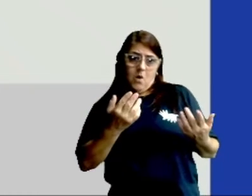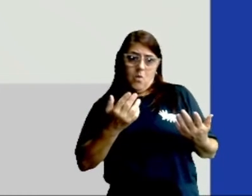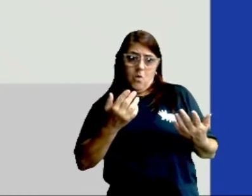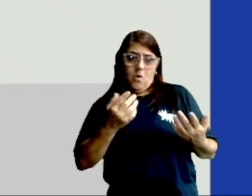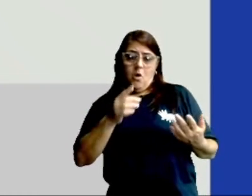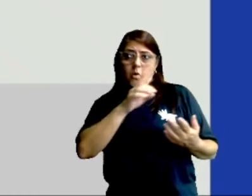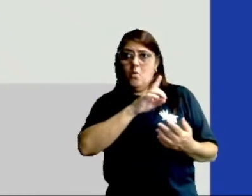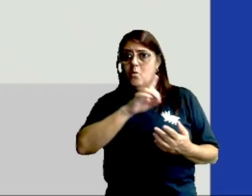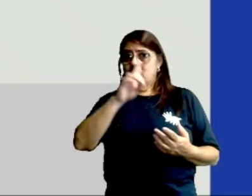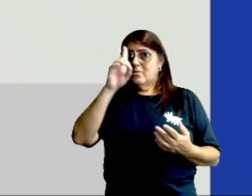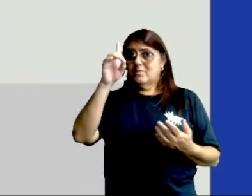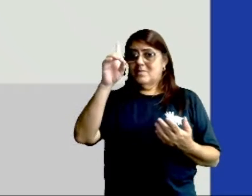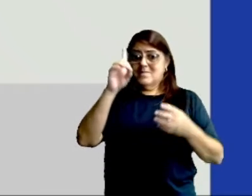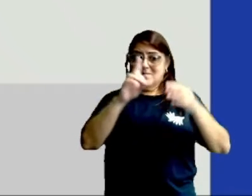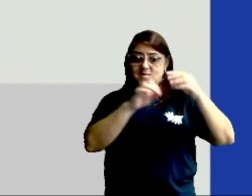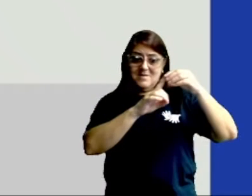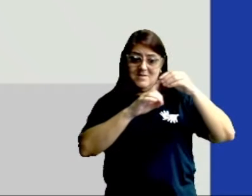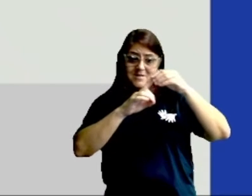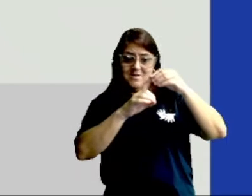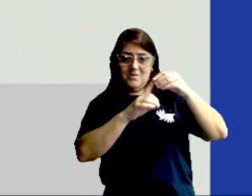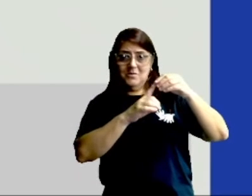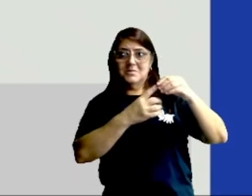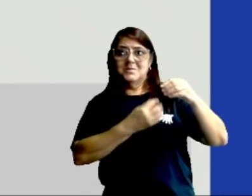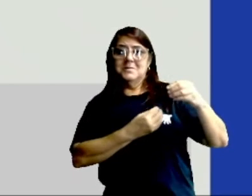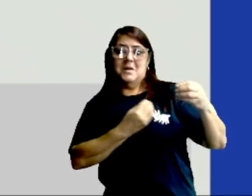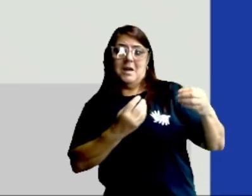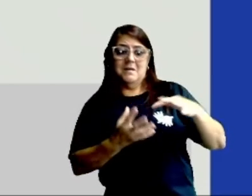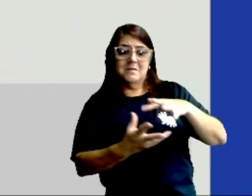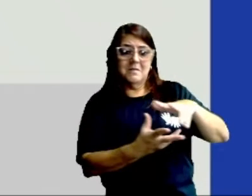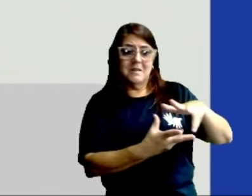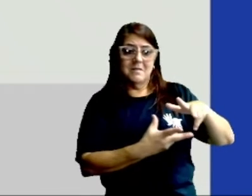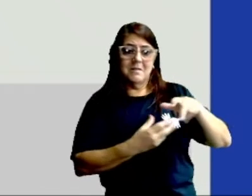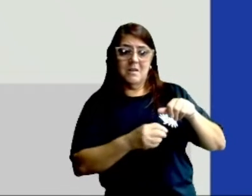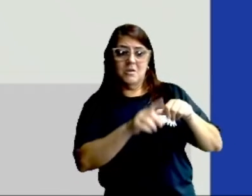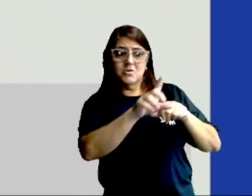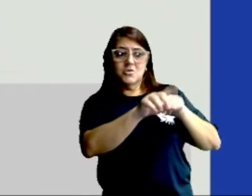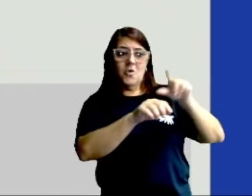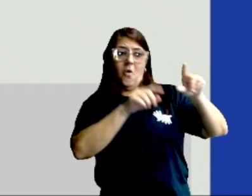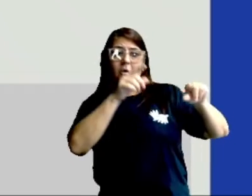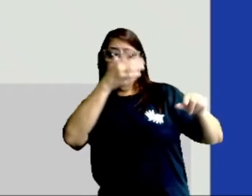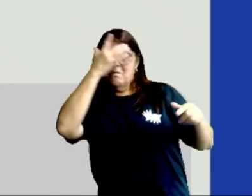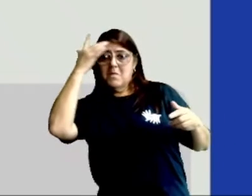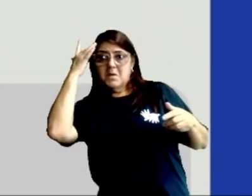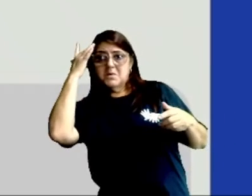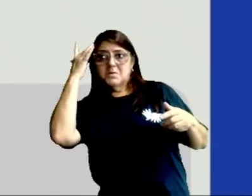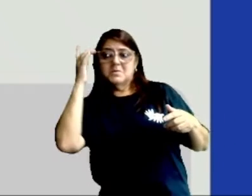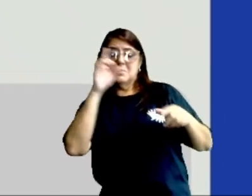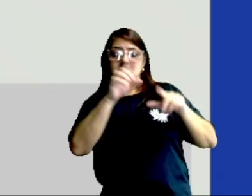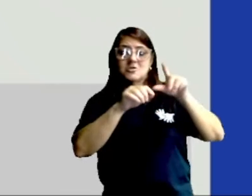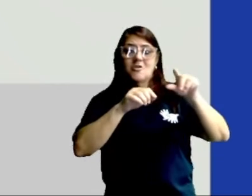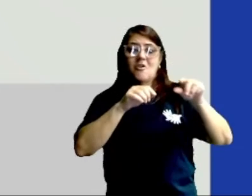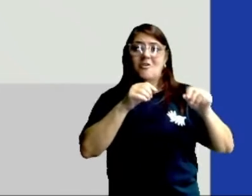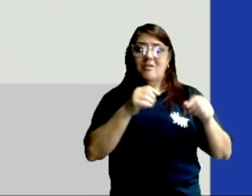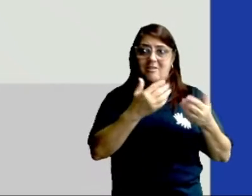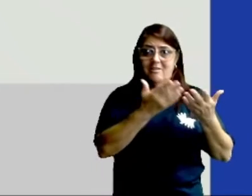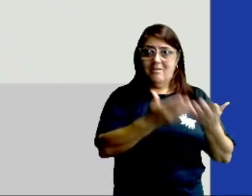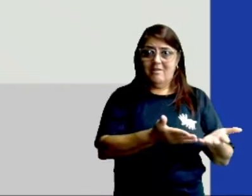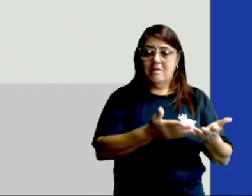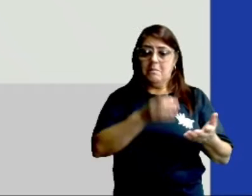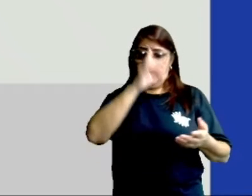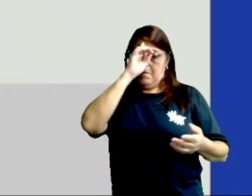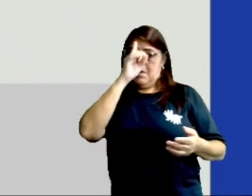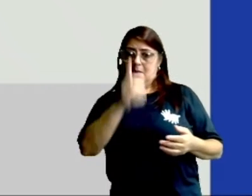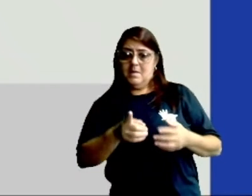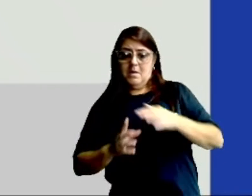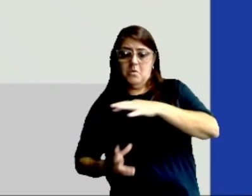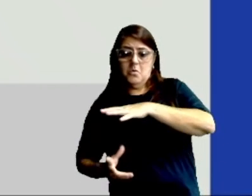Terra era considerada Dessa forma não eram Deus encarnado né Ele é um Deus encarnado escolhido por outros Deuses para poder garantir a estabilidade do mundo